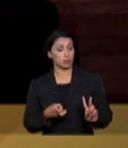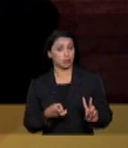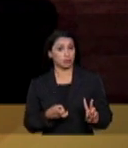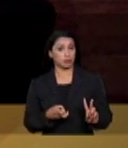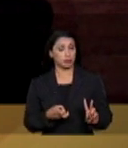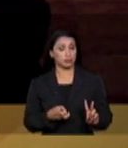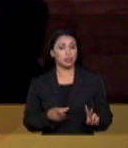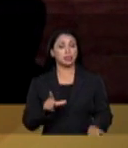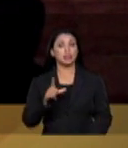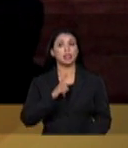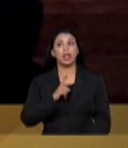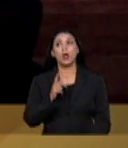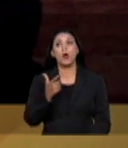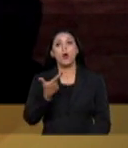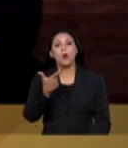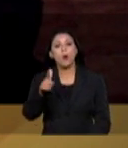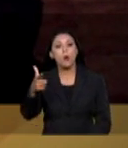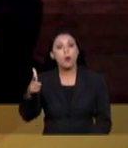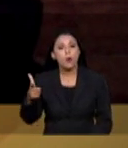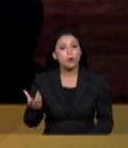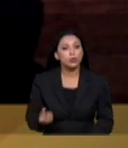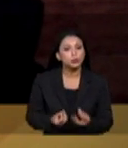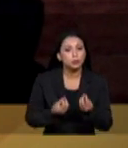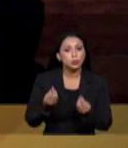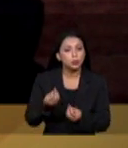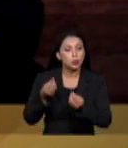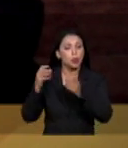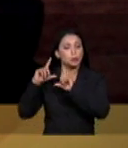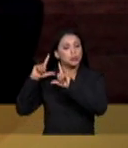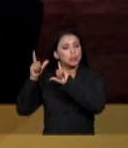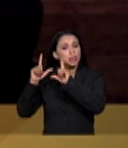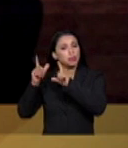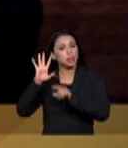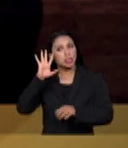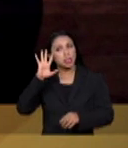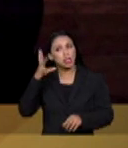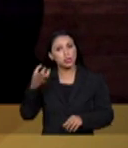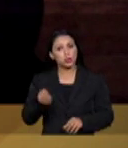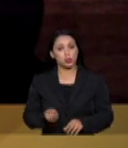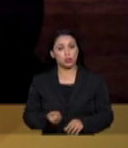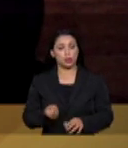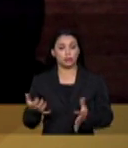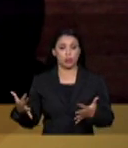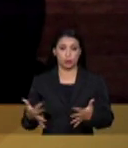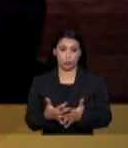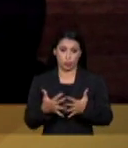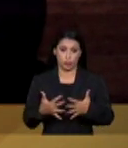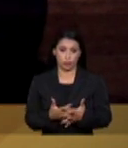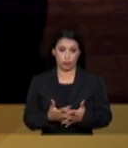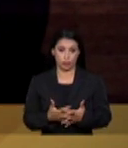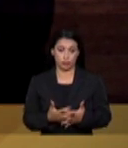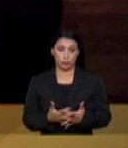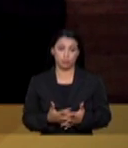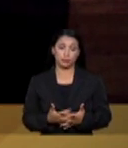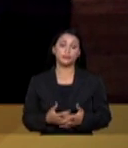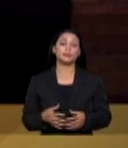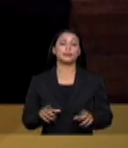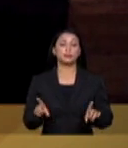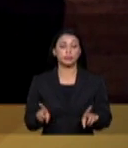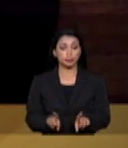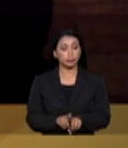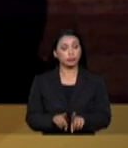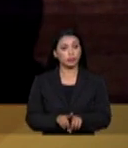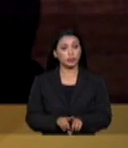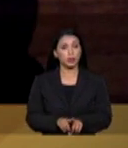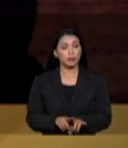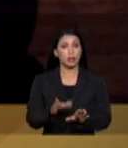possui outras formas tradicionais de resolução de um segundo lugar porque